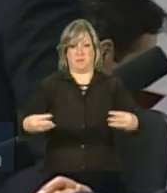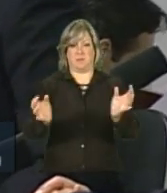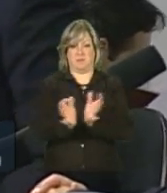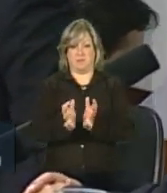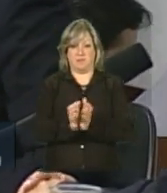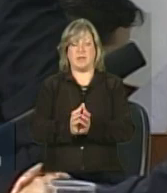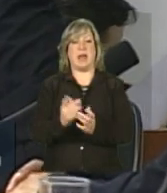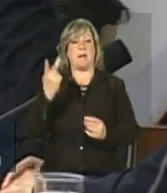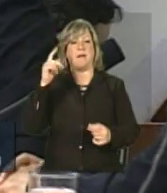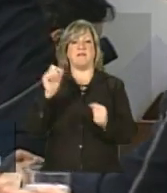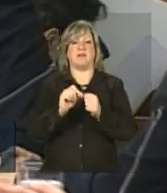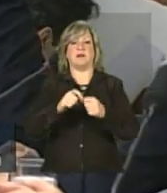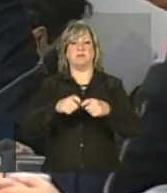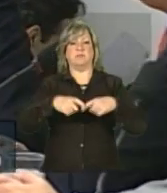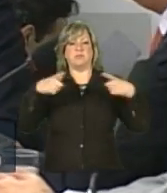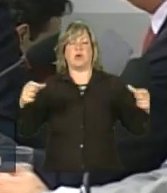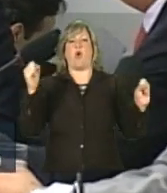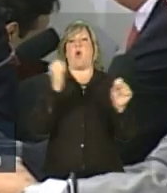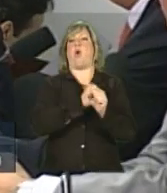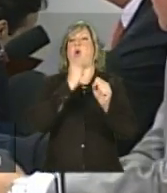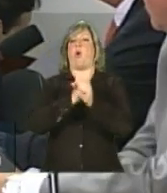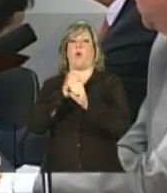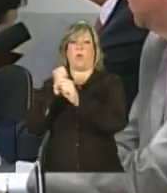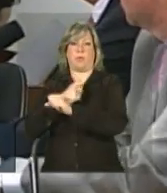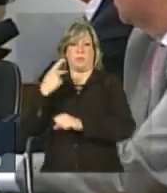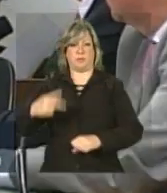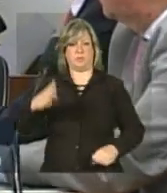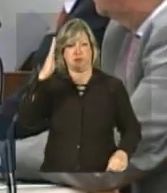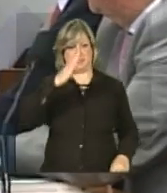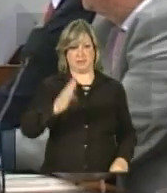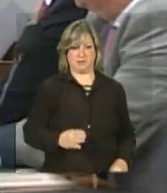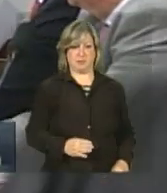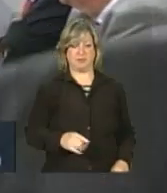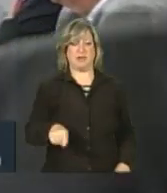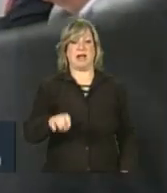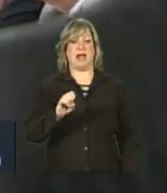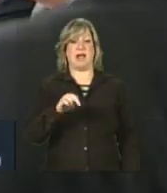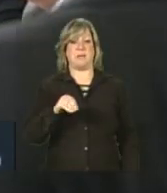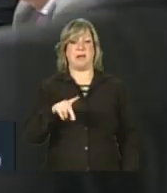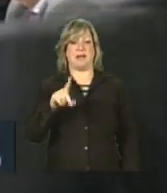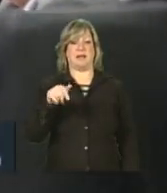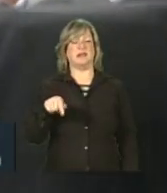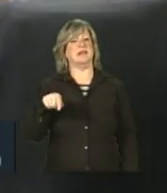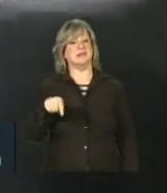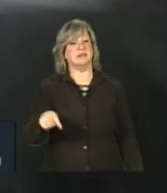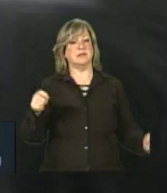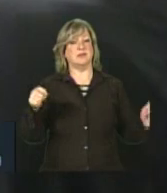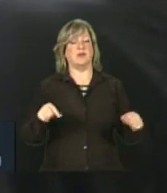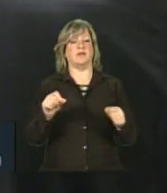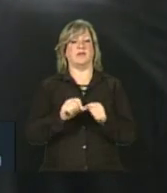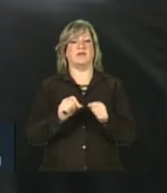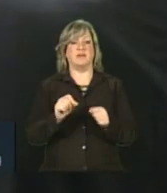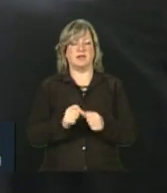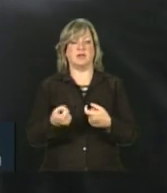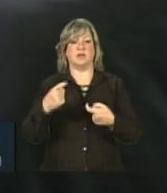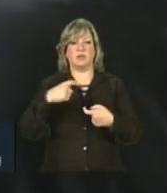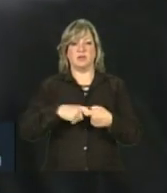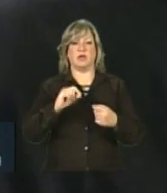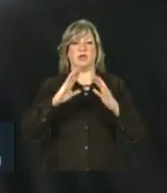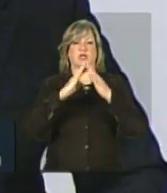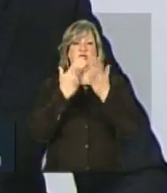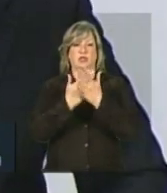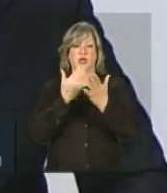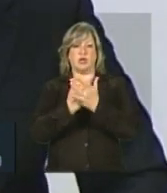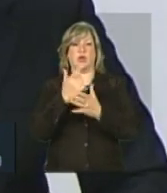a infraestrutura esportiva no Brasil. As emendas são instrumentos para a construção de equipamentos em escolas, em